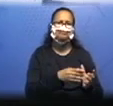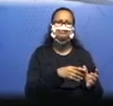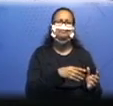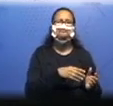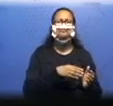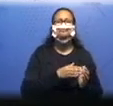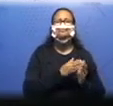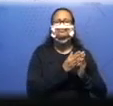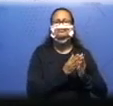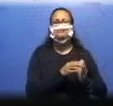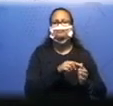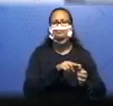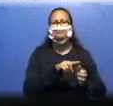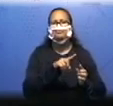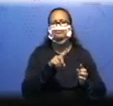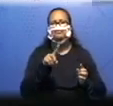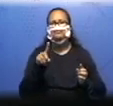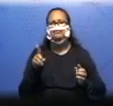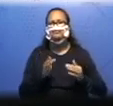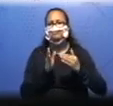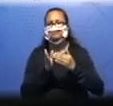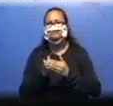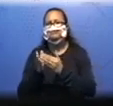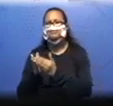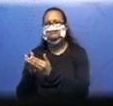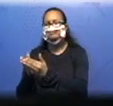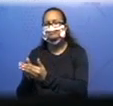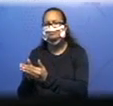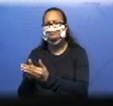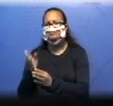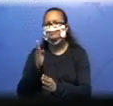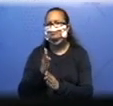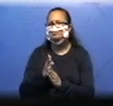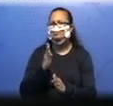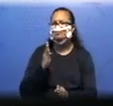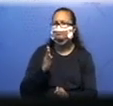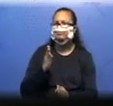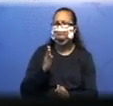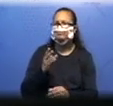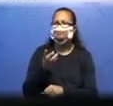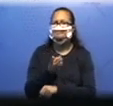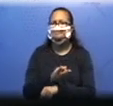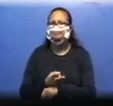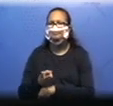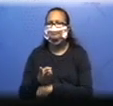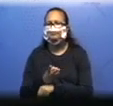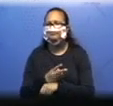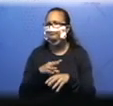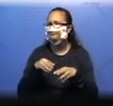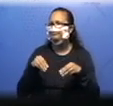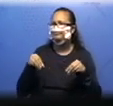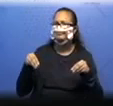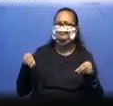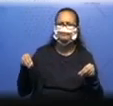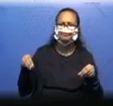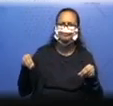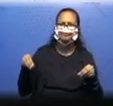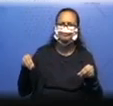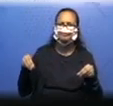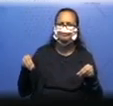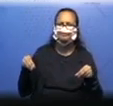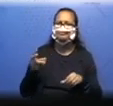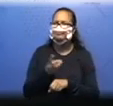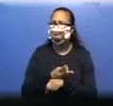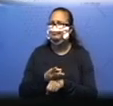da época descobriram e começaram a fazer, tudo em busca de novos territórios e em busca das